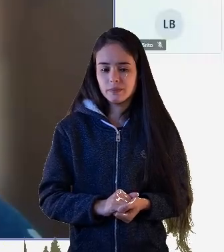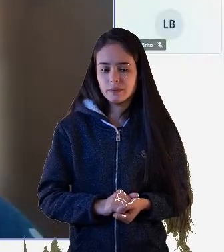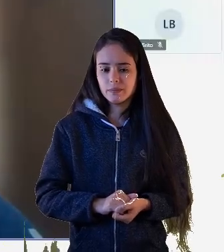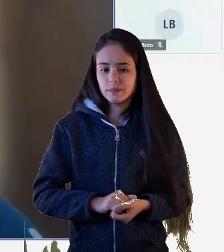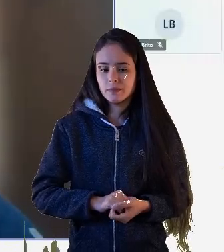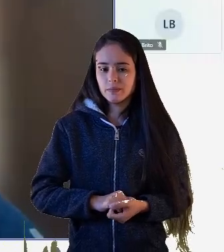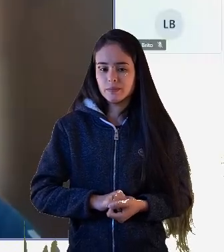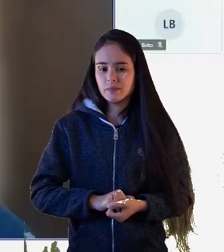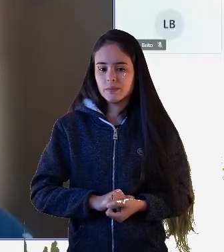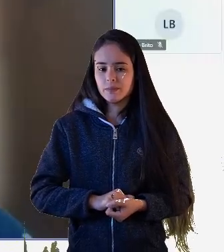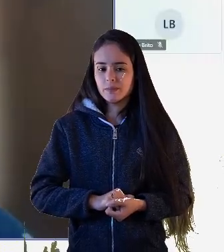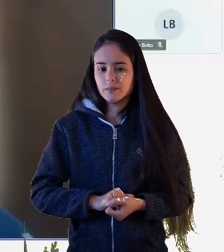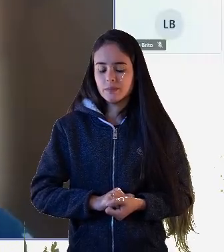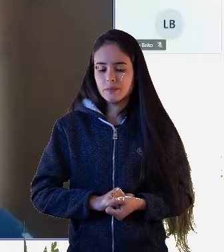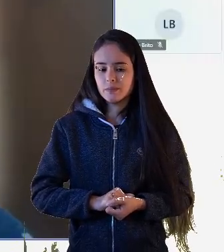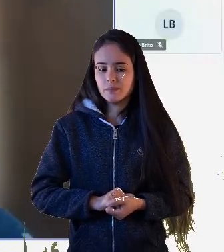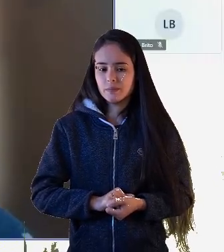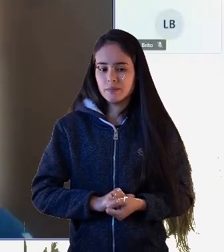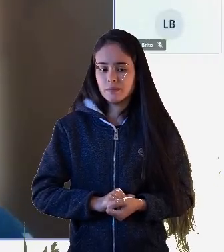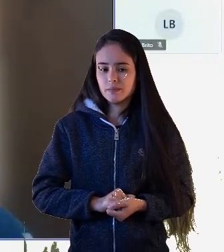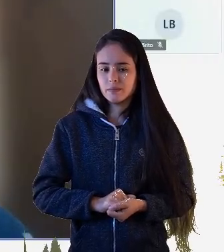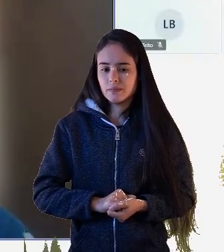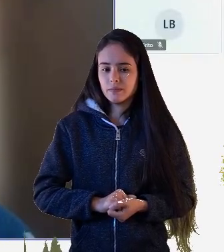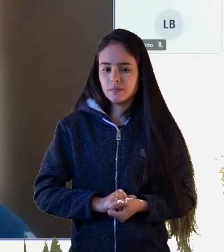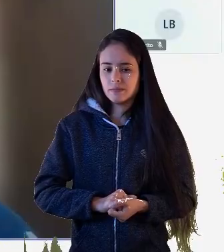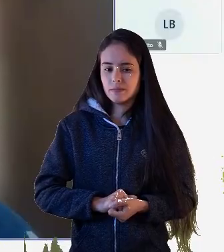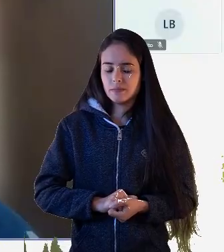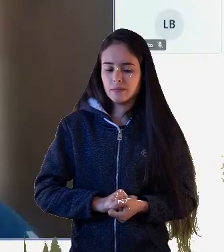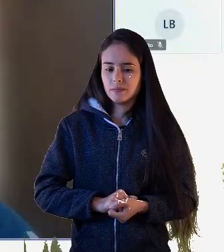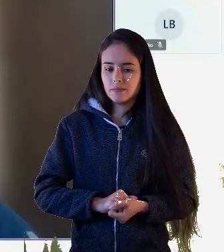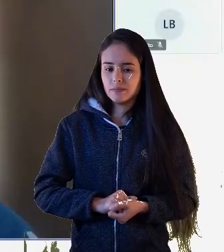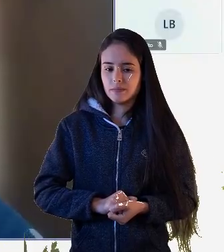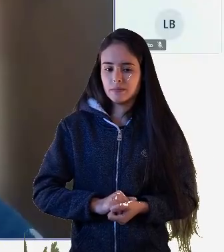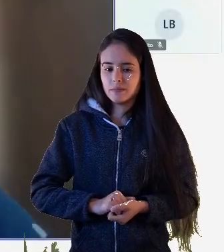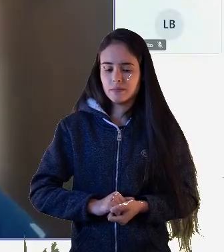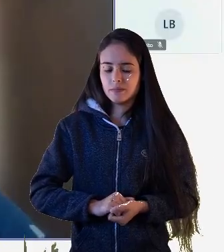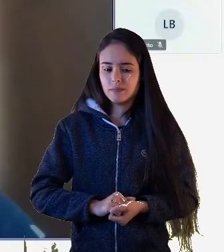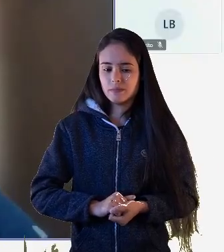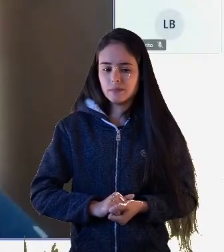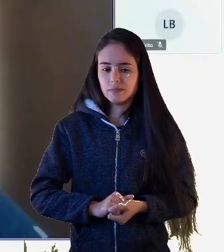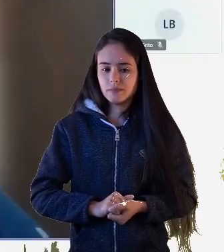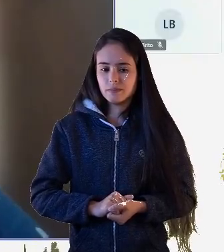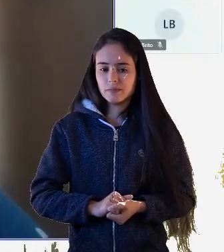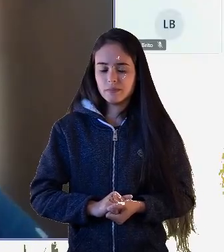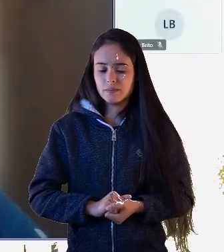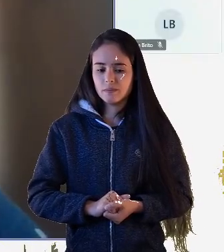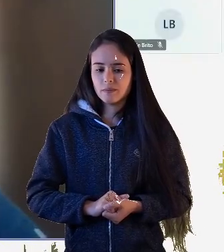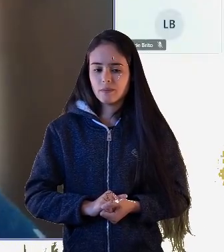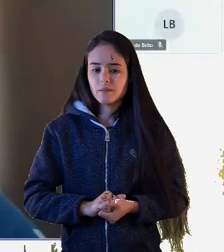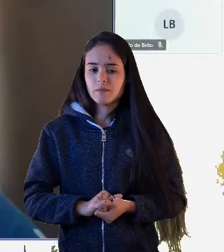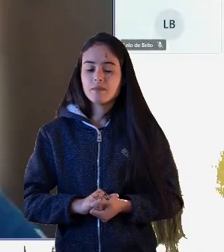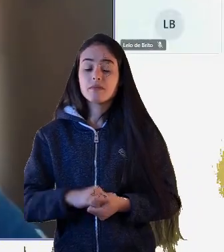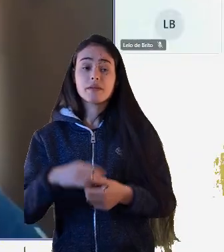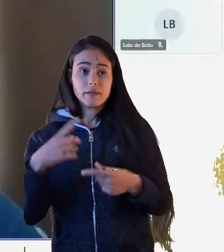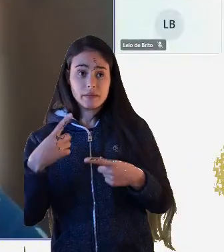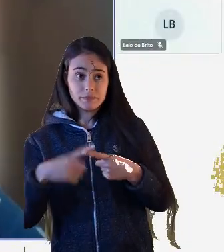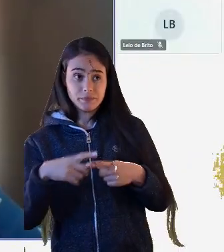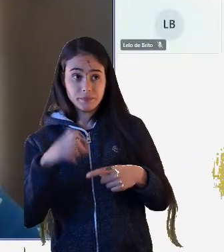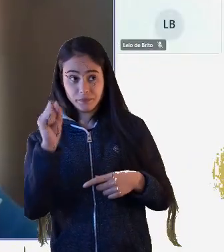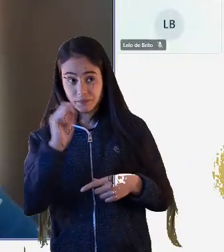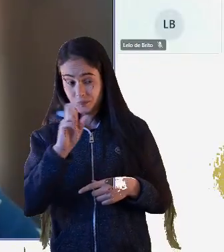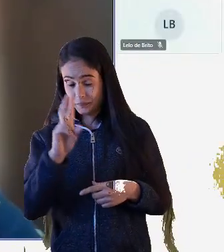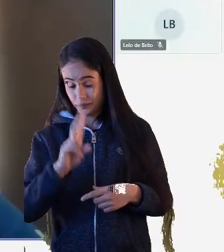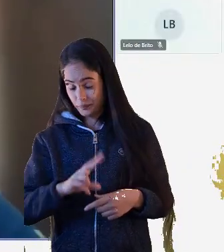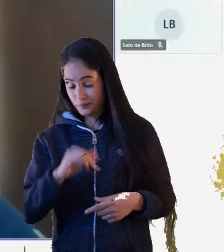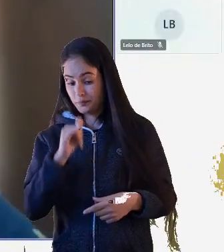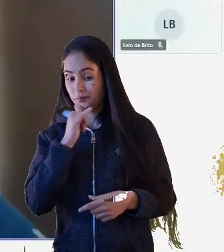se ela sofre racismo. É isso, né? É diferente, eu posso me autodeclarar, eu não posso, né? Mas assim, a pessoa pode se autodeclarar negra,